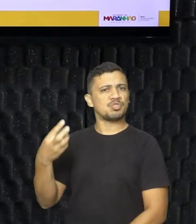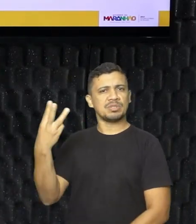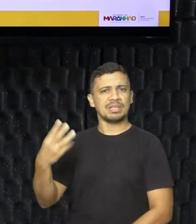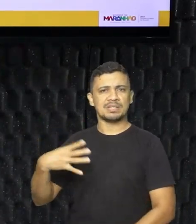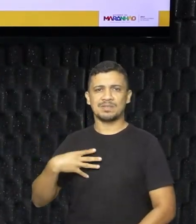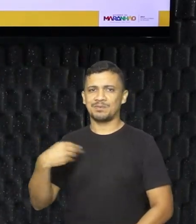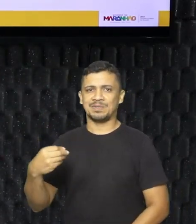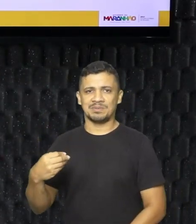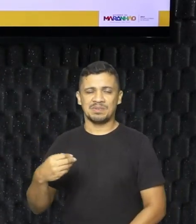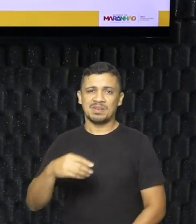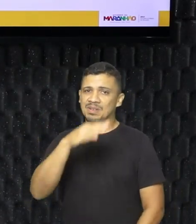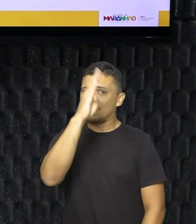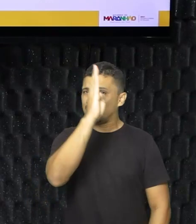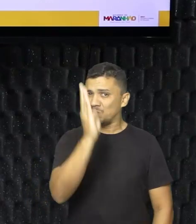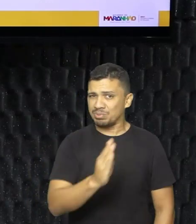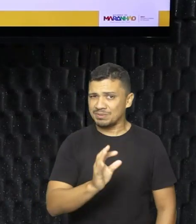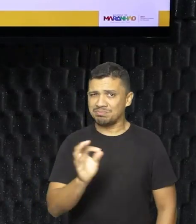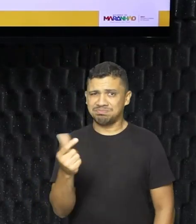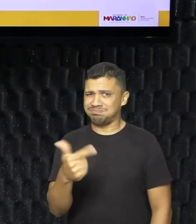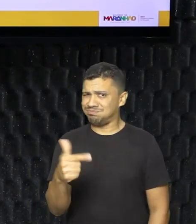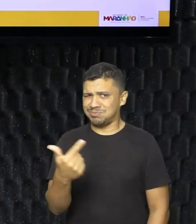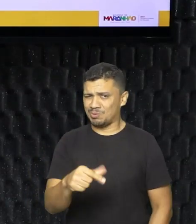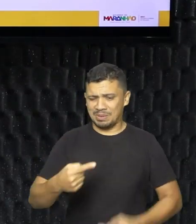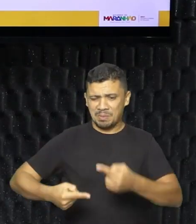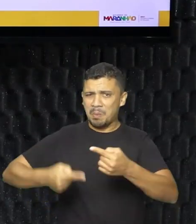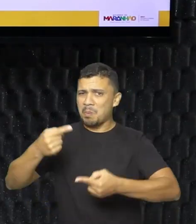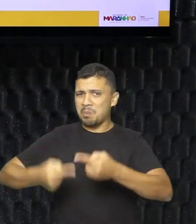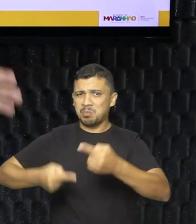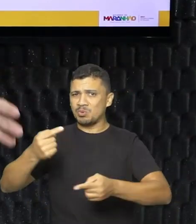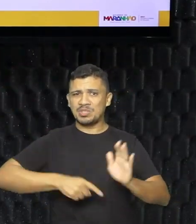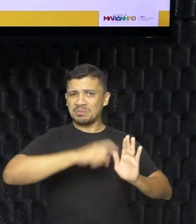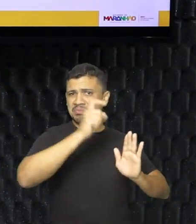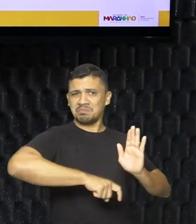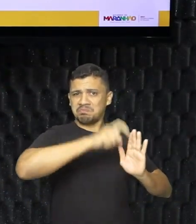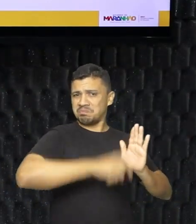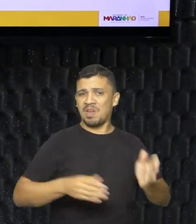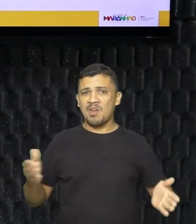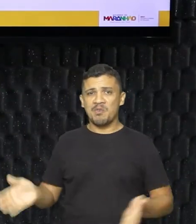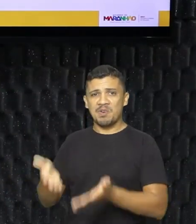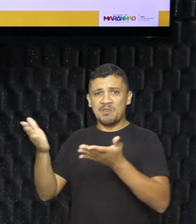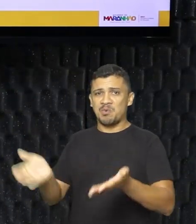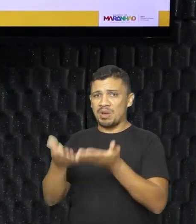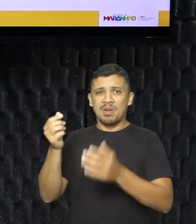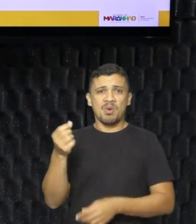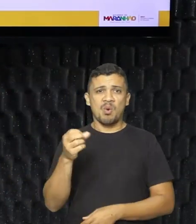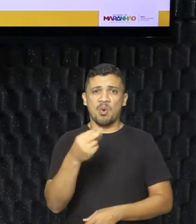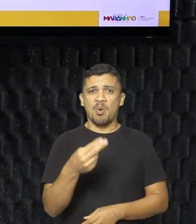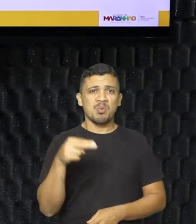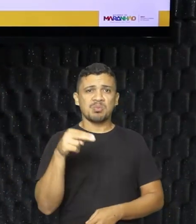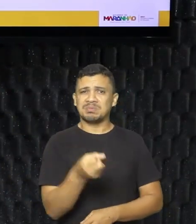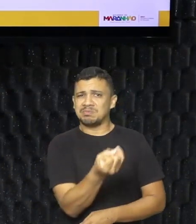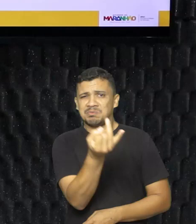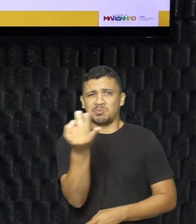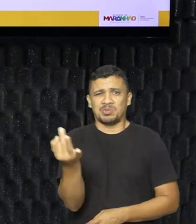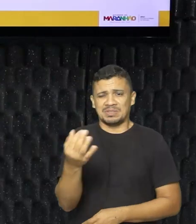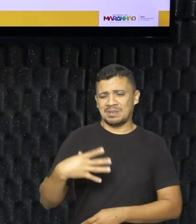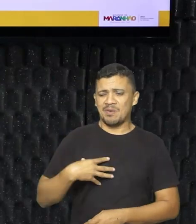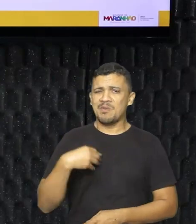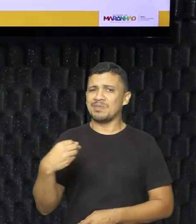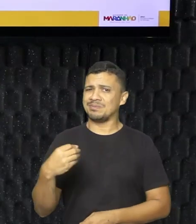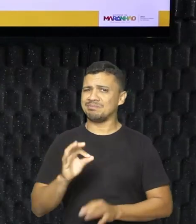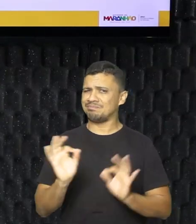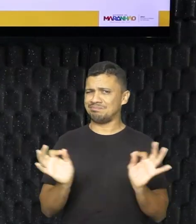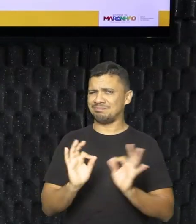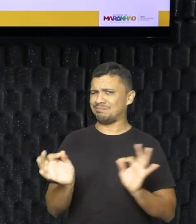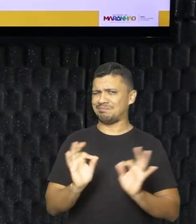Não existe no Brasil nenhuma política tributária favorável ou desfavorável ao número de filhos. Portanto,